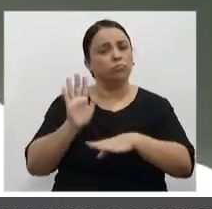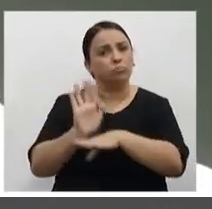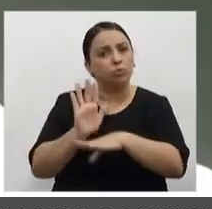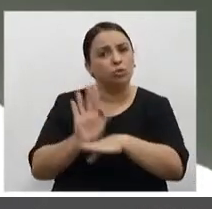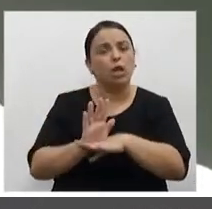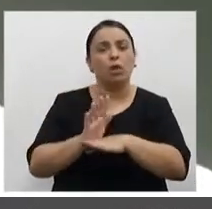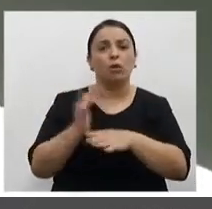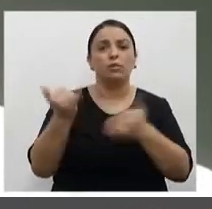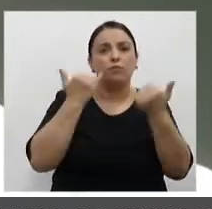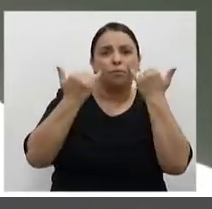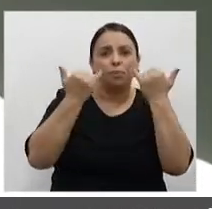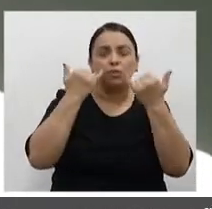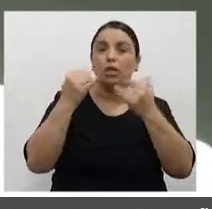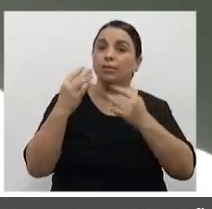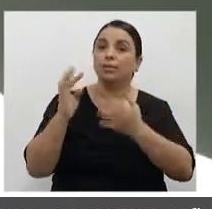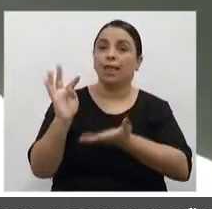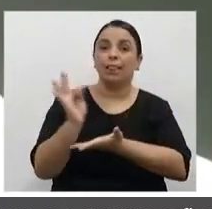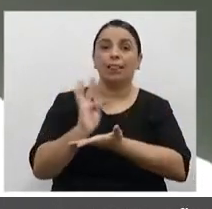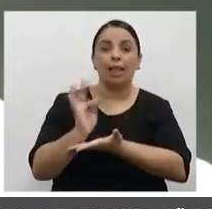para